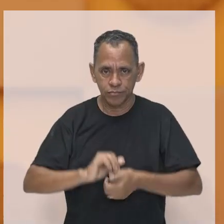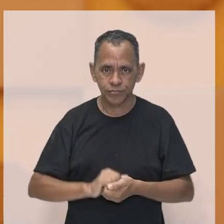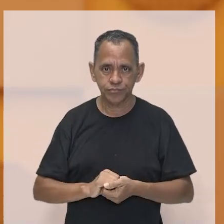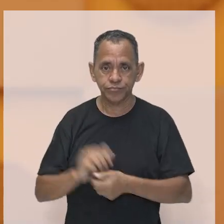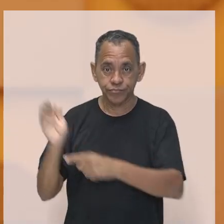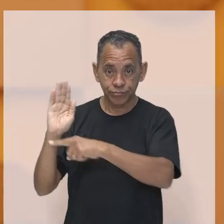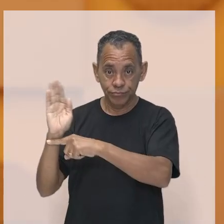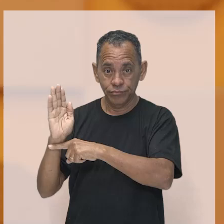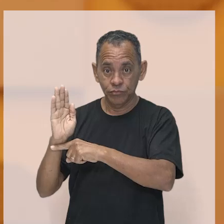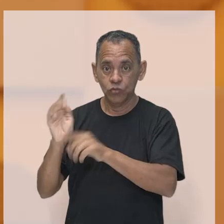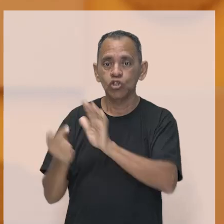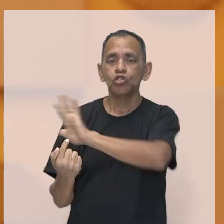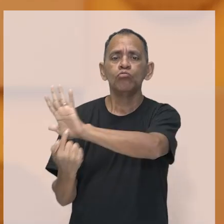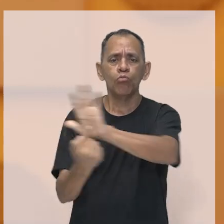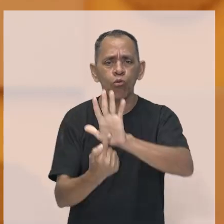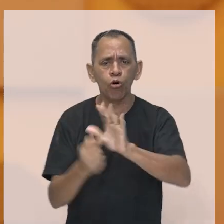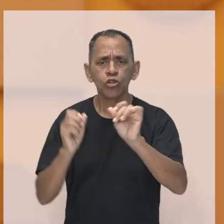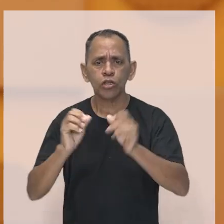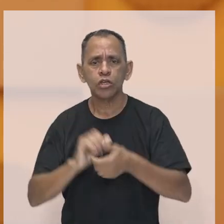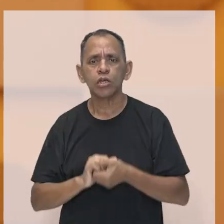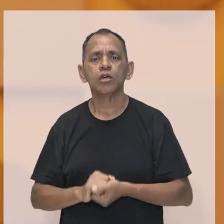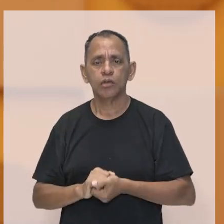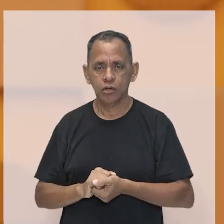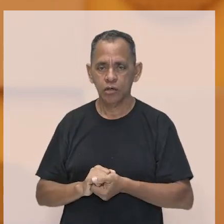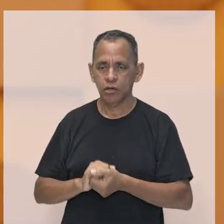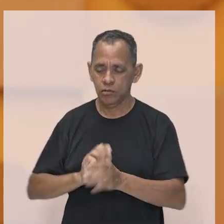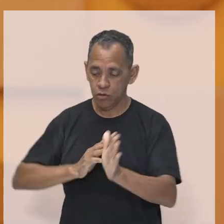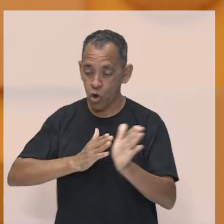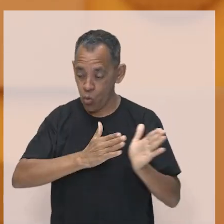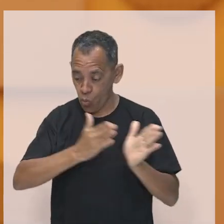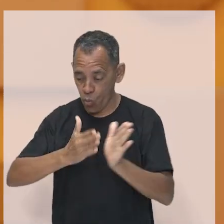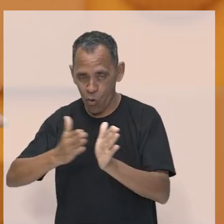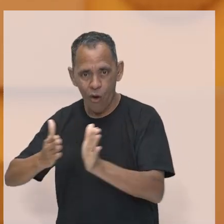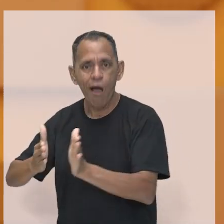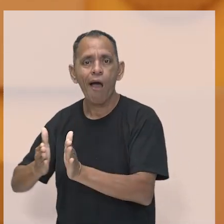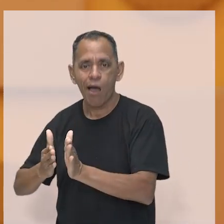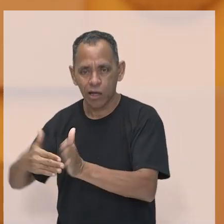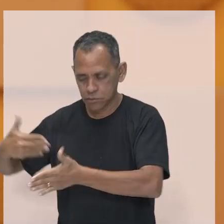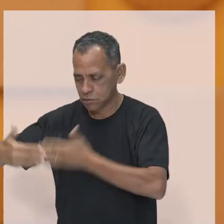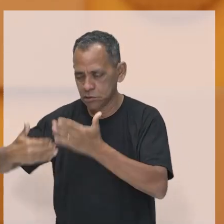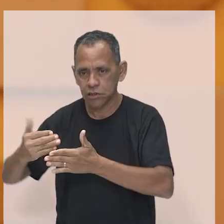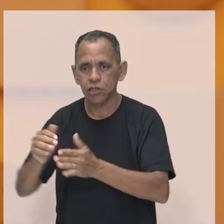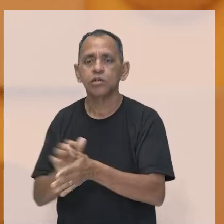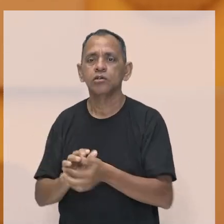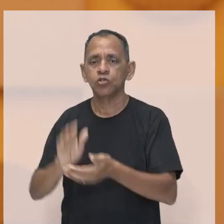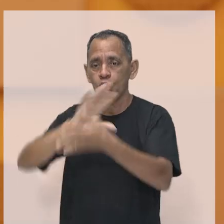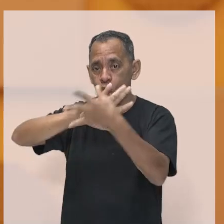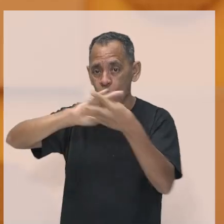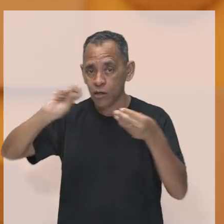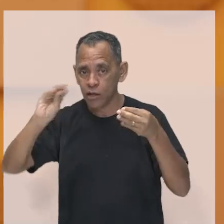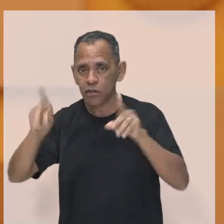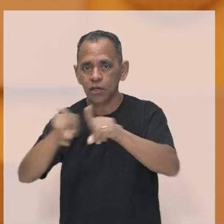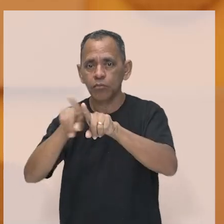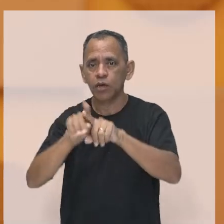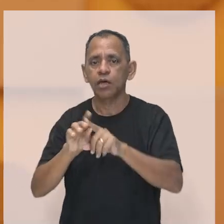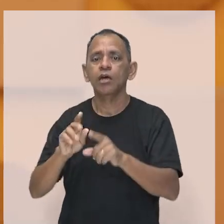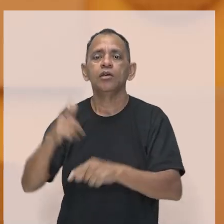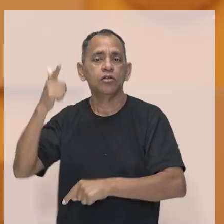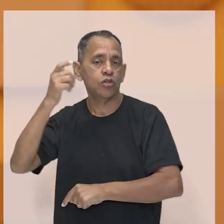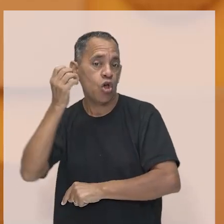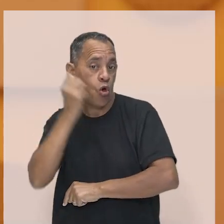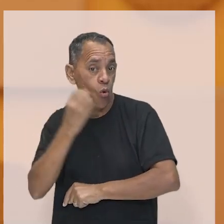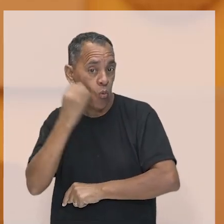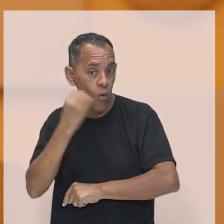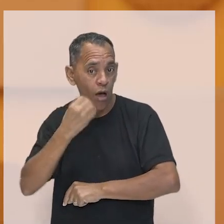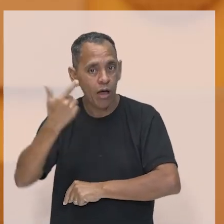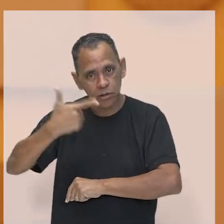Então, vocês observaram nesse vídeo em que demonstra justamente esse processo de saída de Dom Pedro II com toda a sua família. Mas